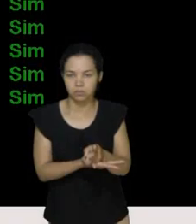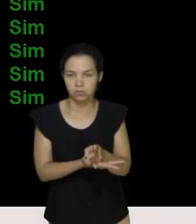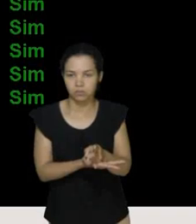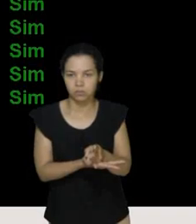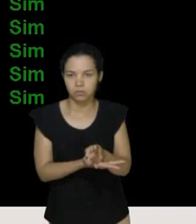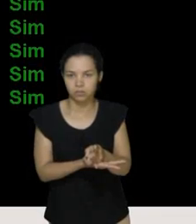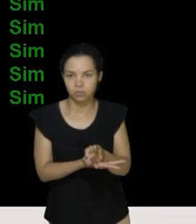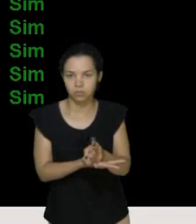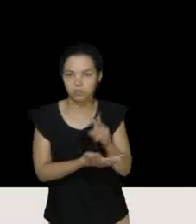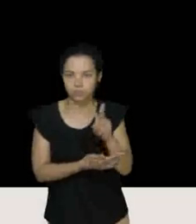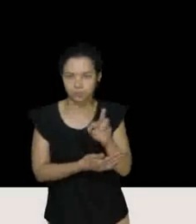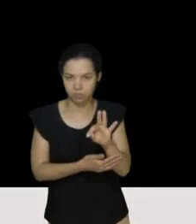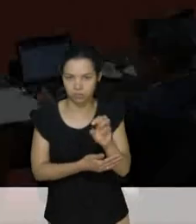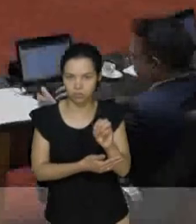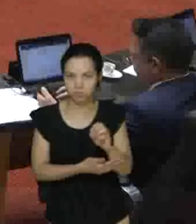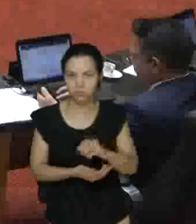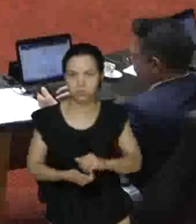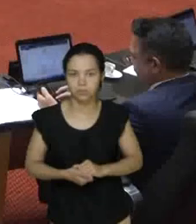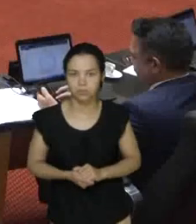mantido o veto.